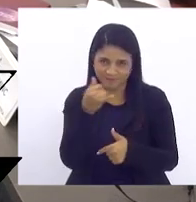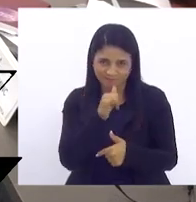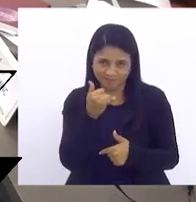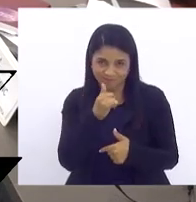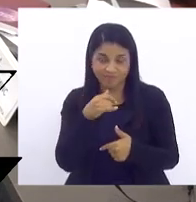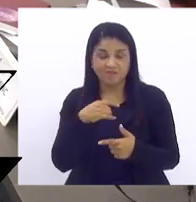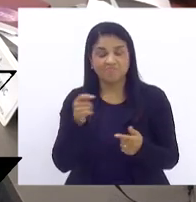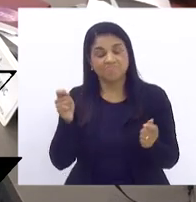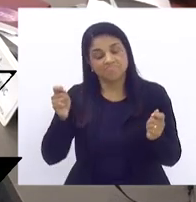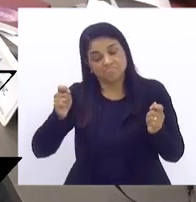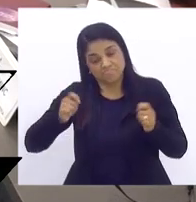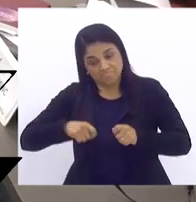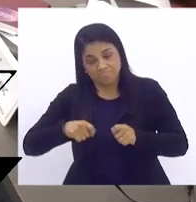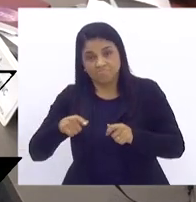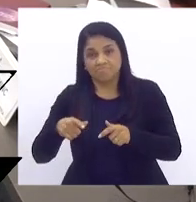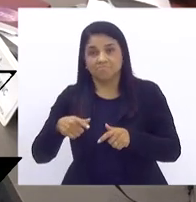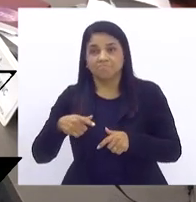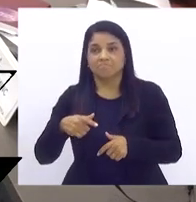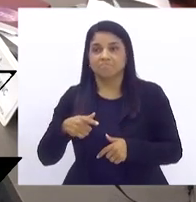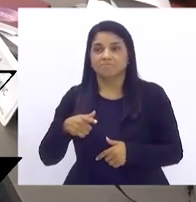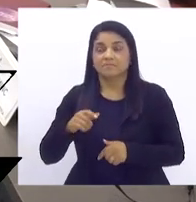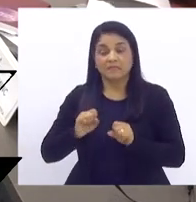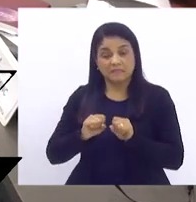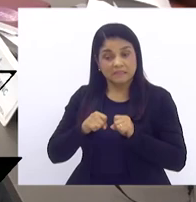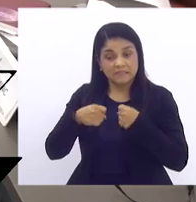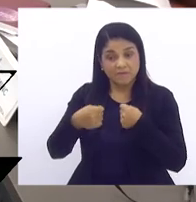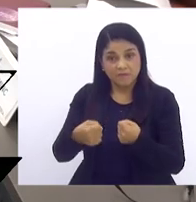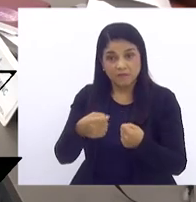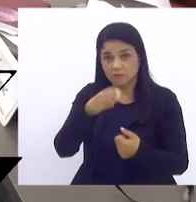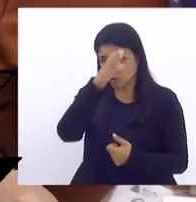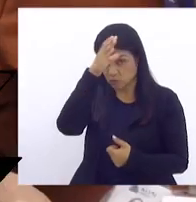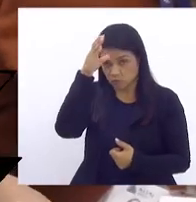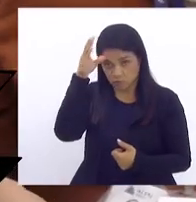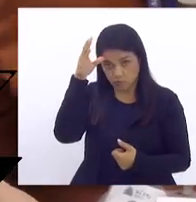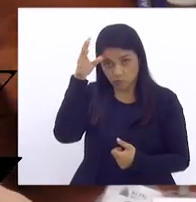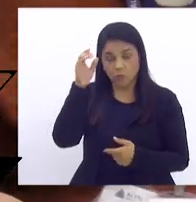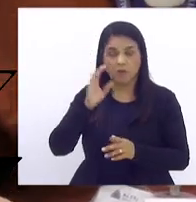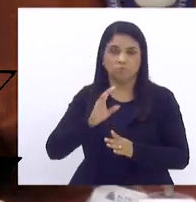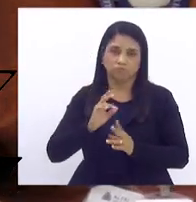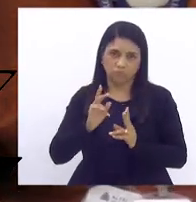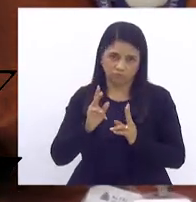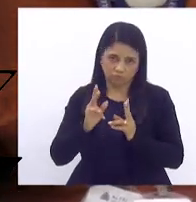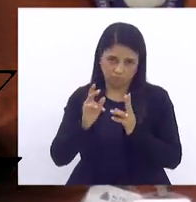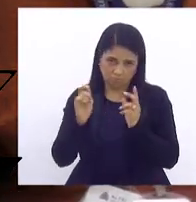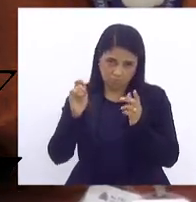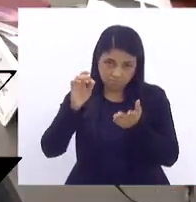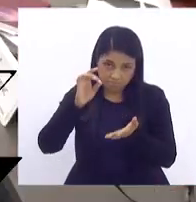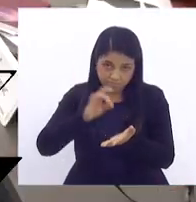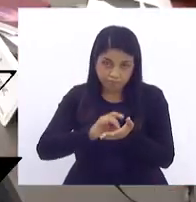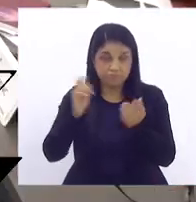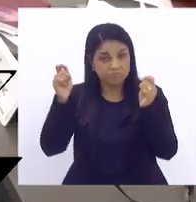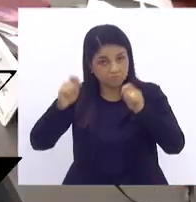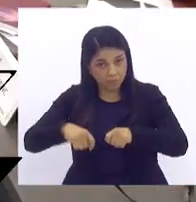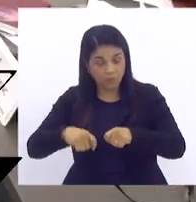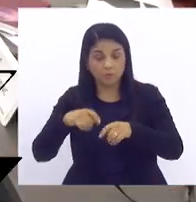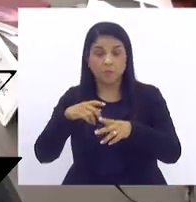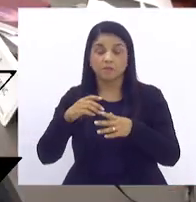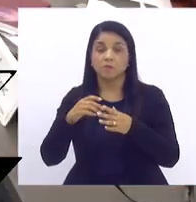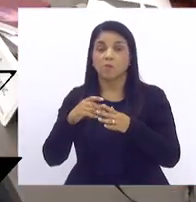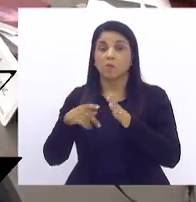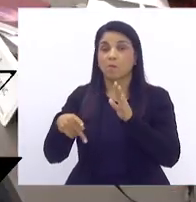possamos fazê-lo sob a égide da defesa do consumidor, mas, definitivamente, como é um projeto muito específico